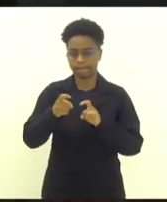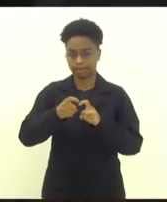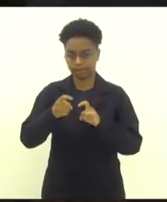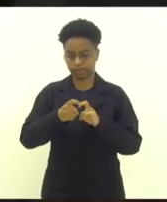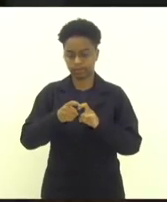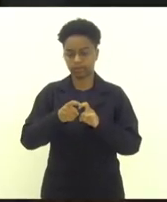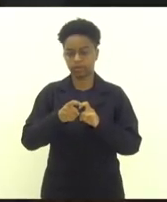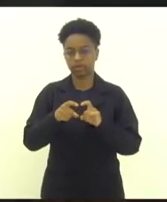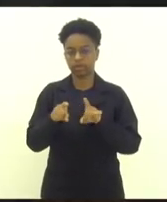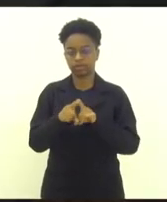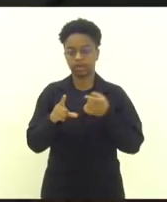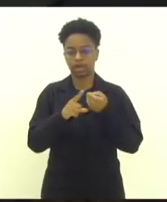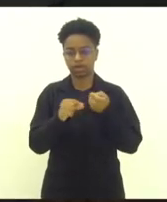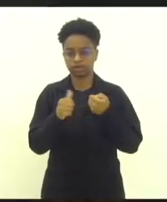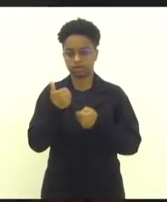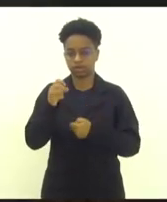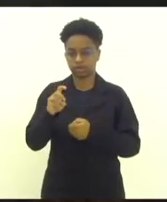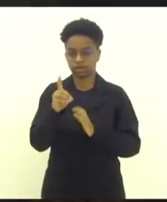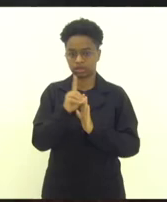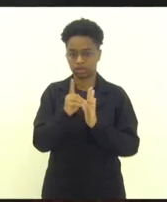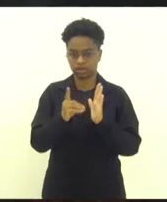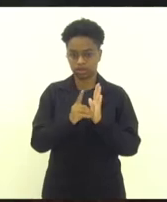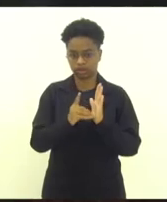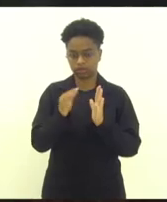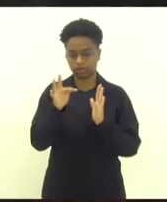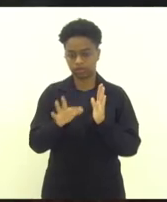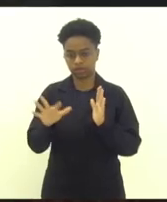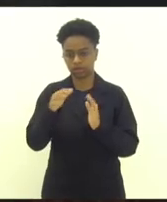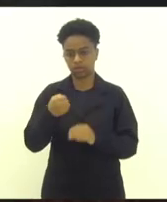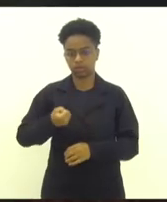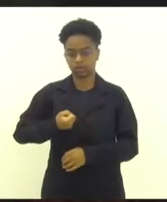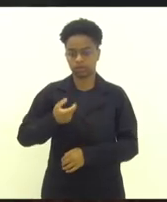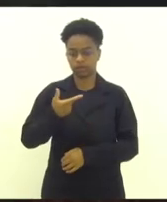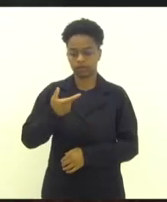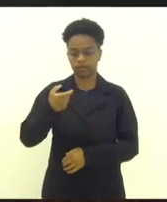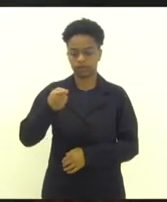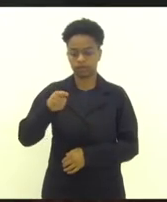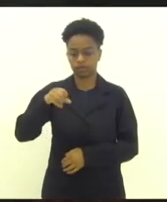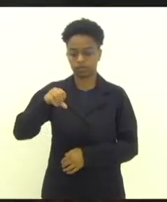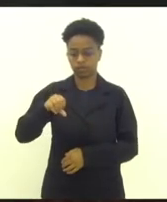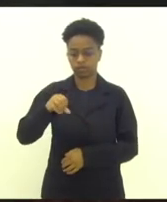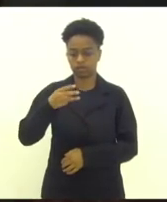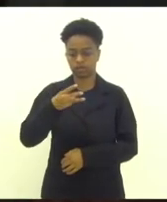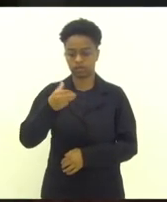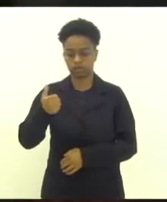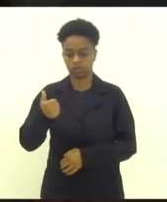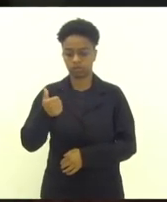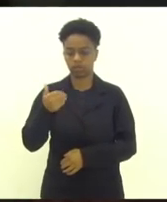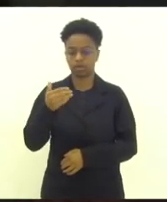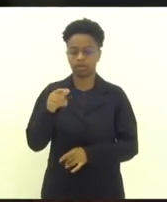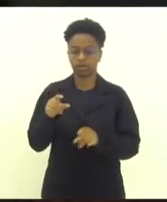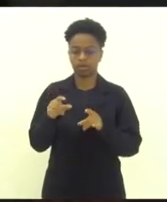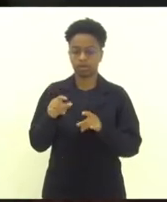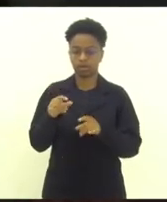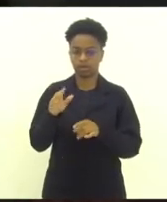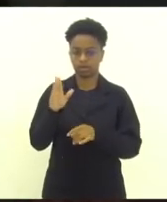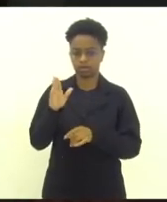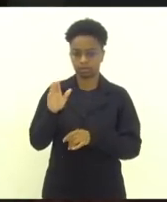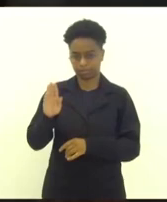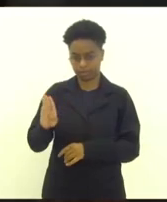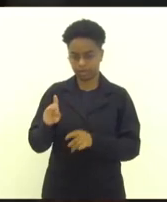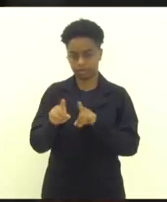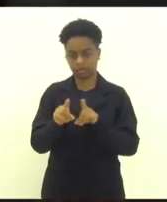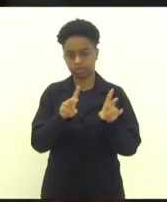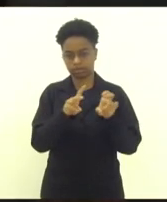e artigo 15 do Decreto Federal número 20.931 de 1932 item b e da